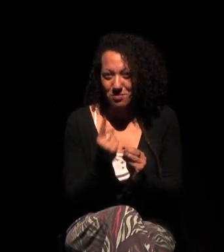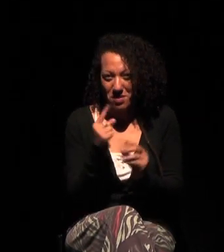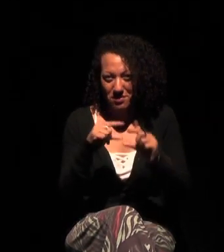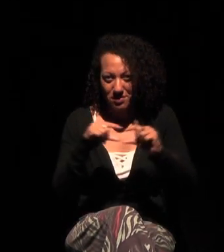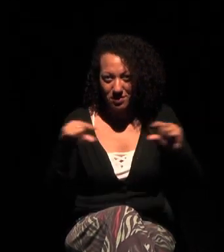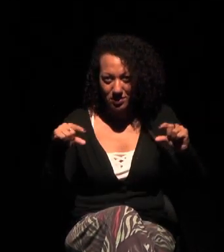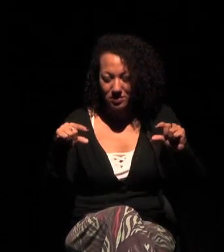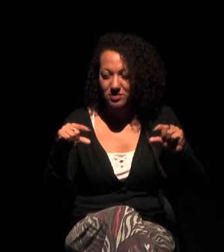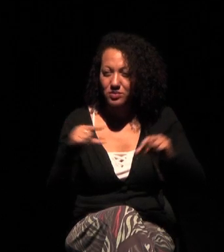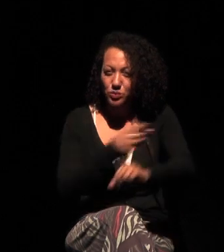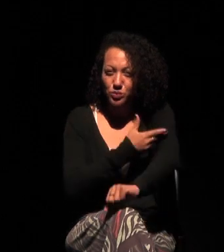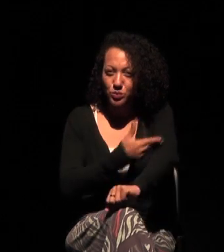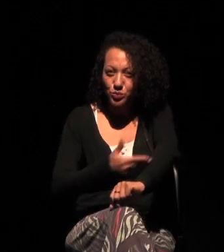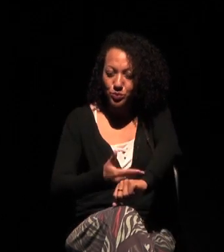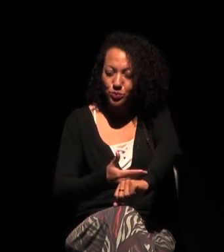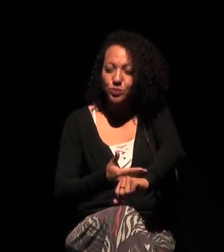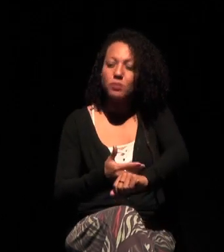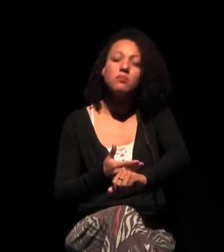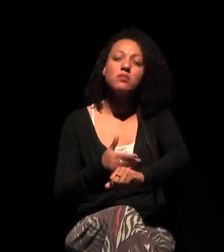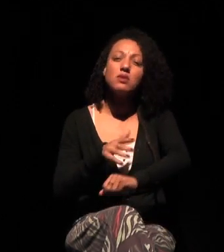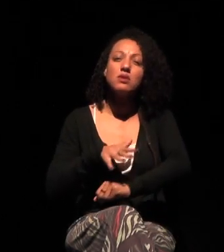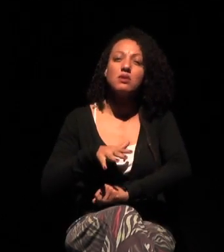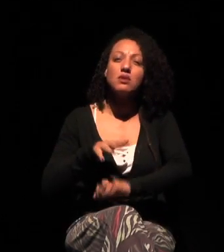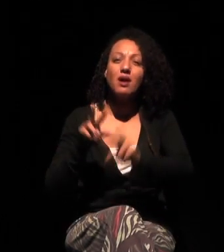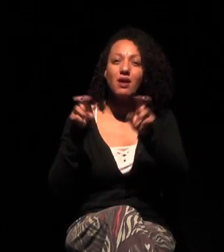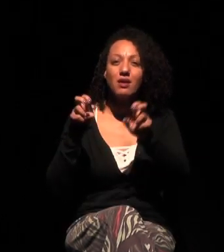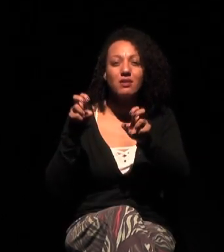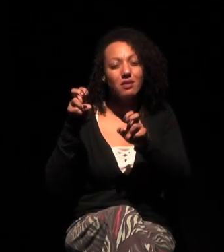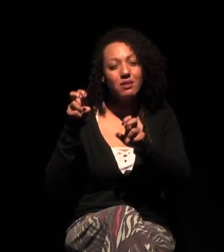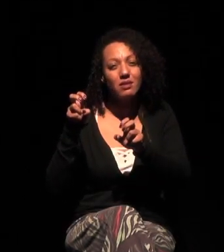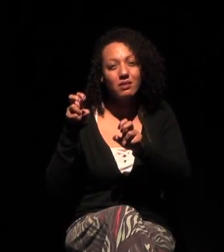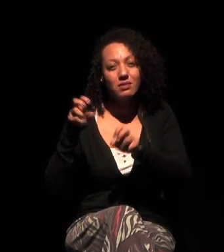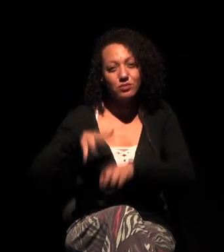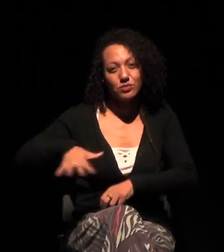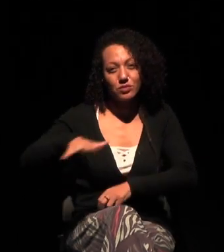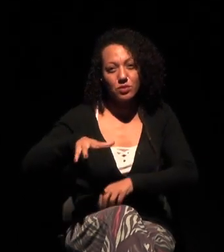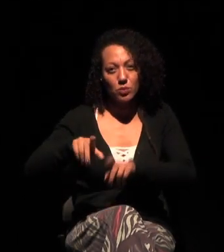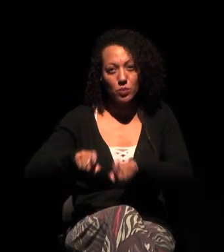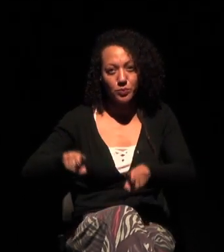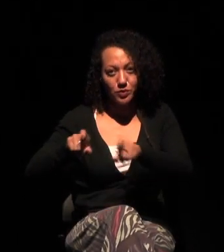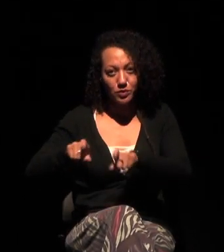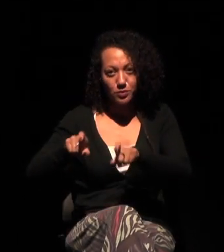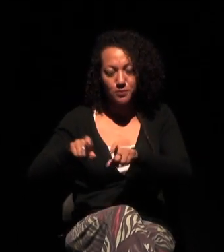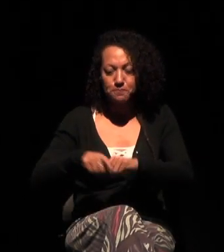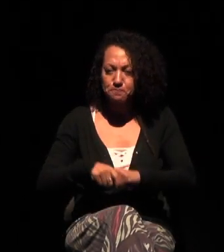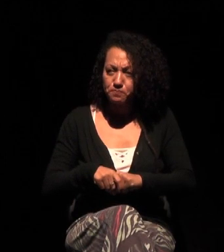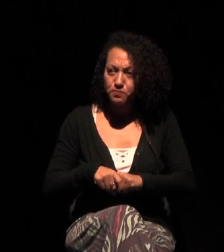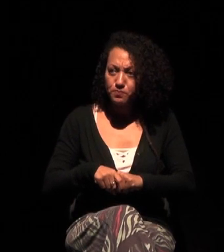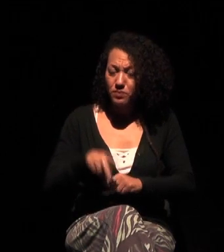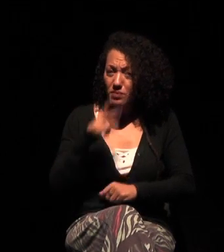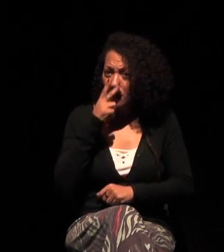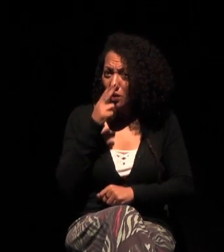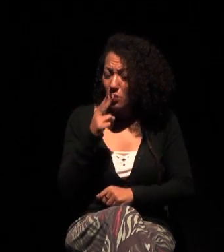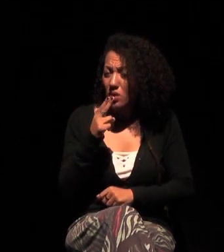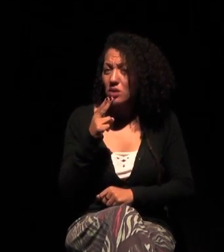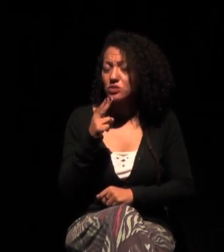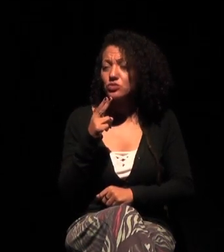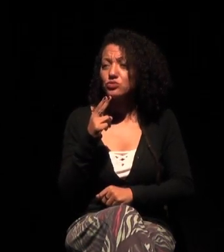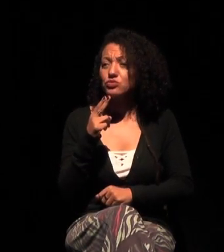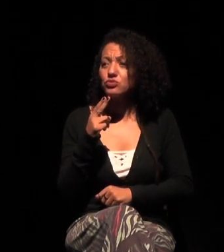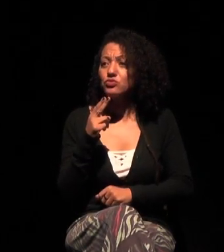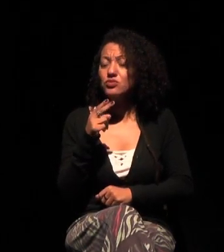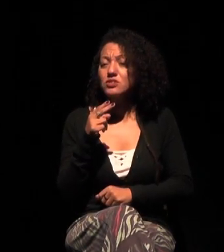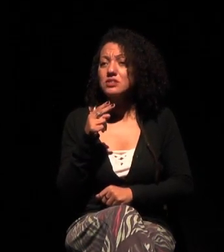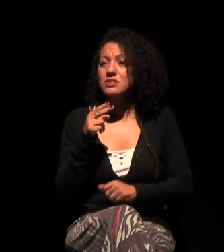costuma usar muito em relação às culturas computacionais eu acho que talvez aí está o um dos verdadeiros